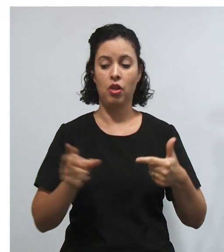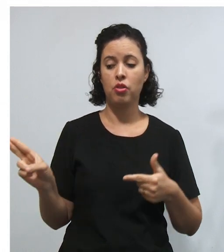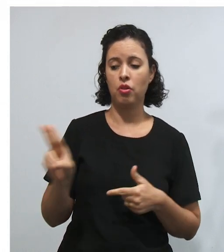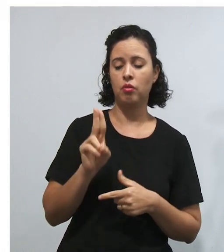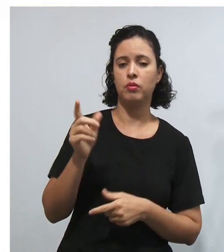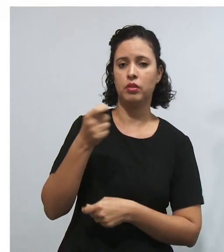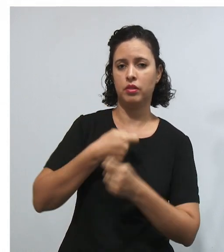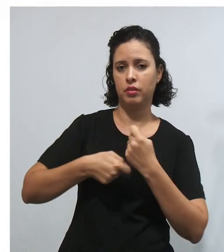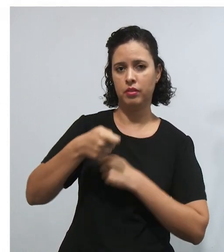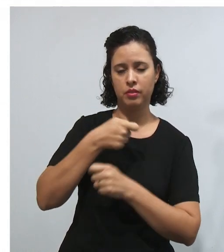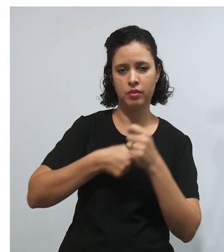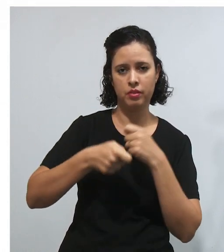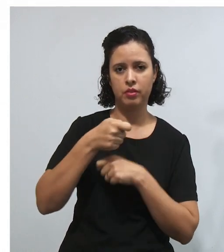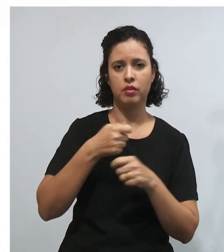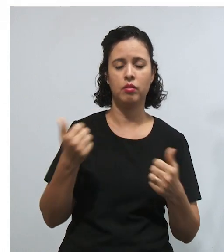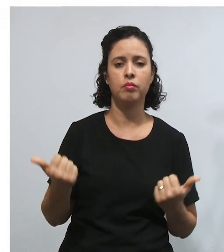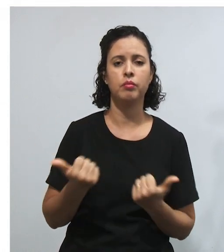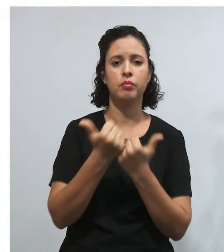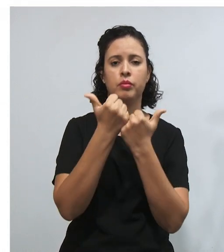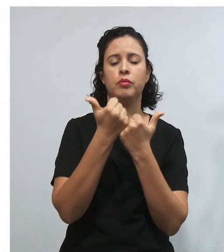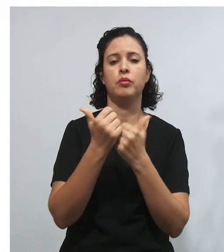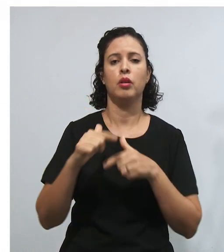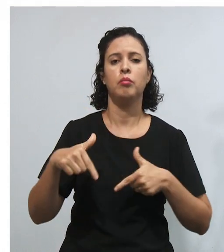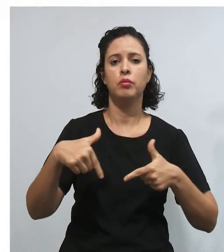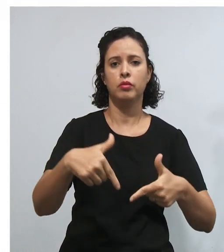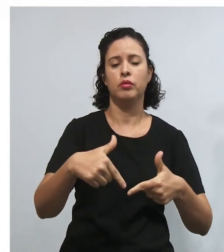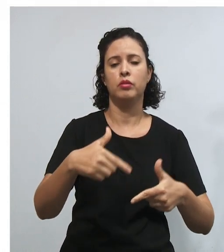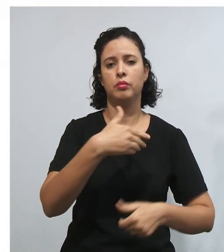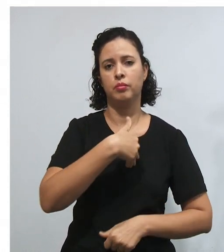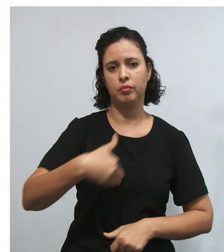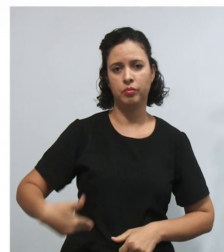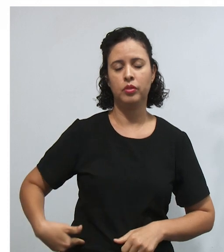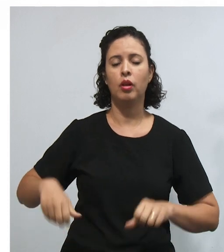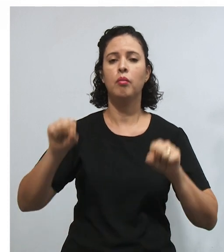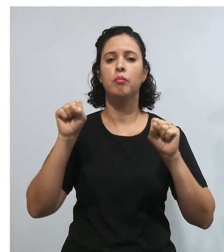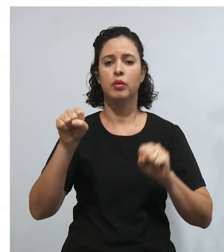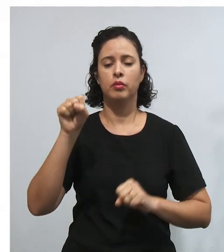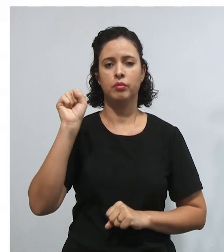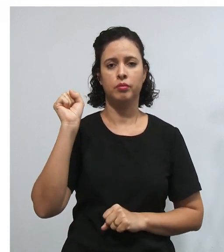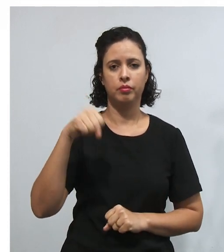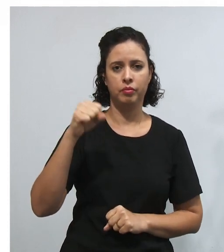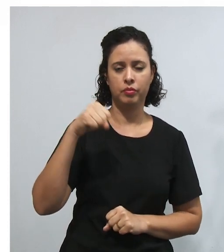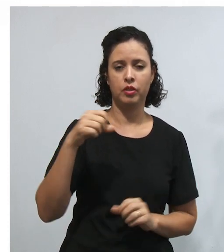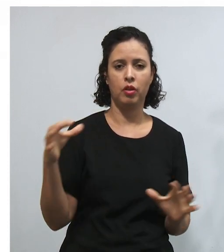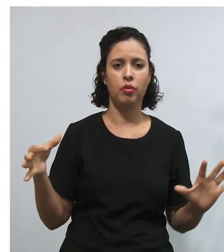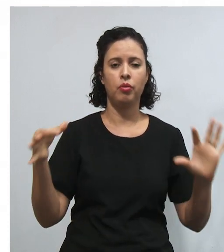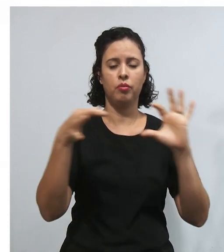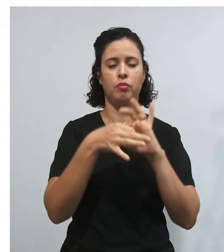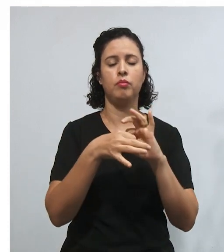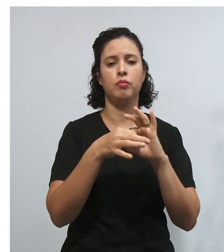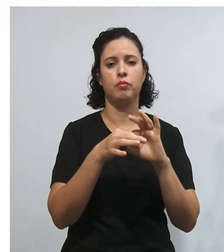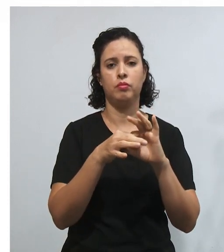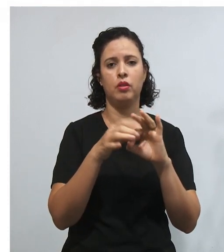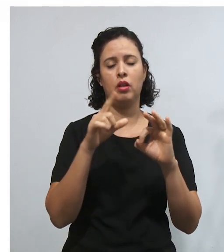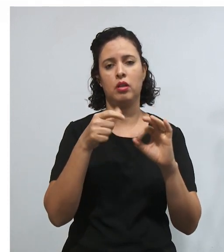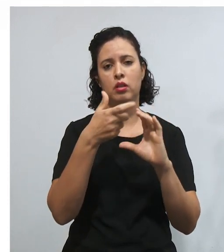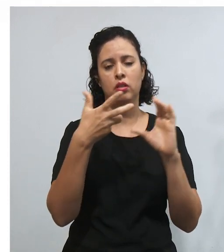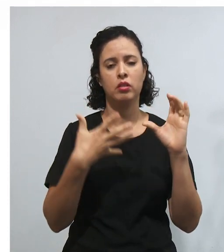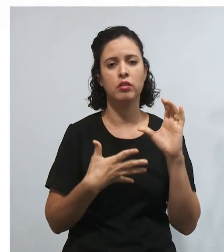da administração, tá? Em colaboração com o poder público, ele pode sim estar configurado e